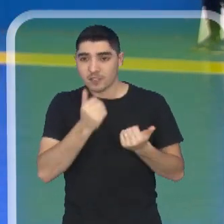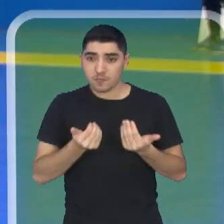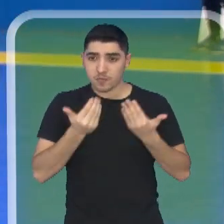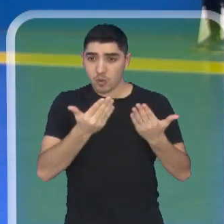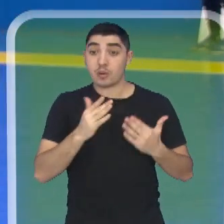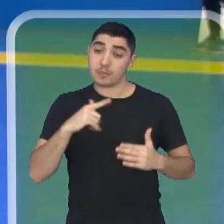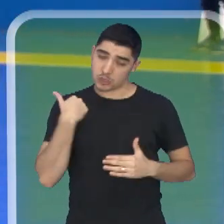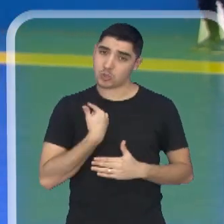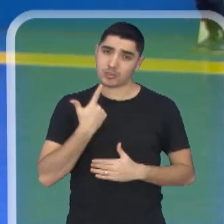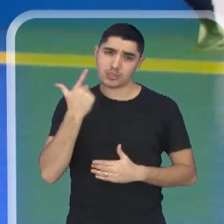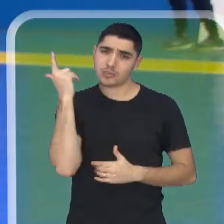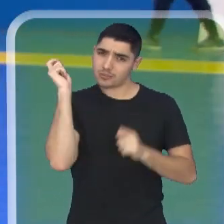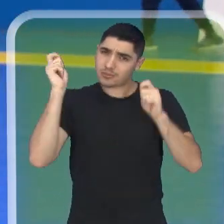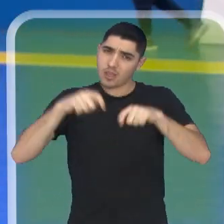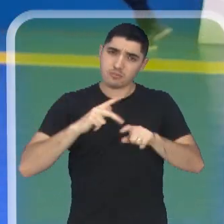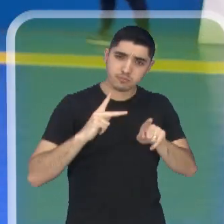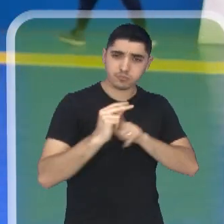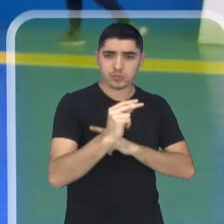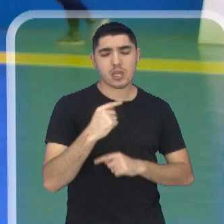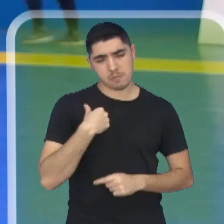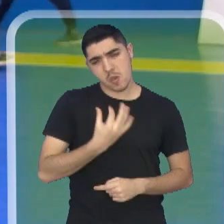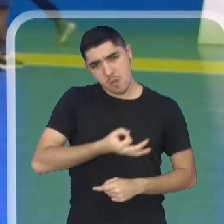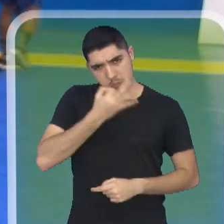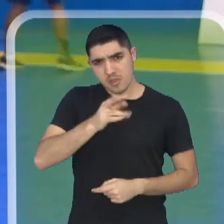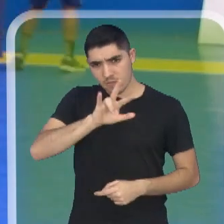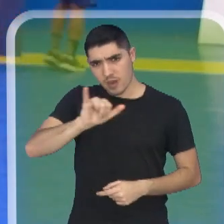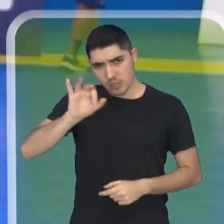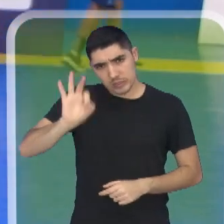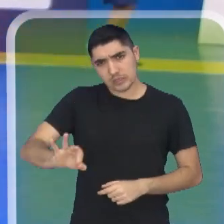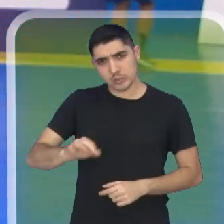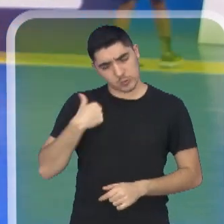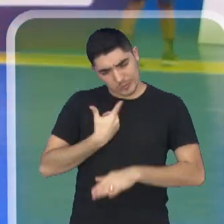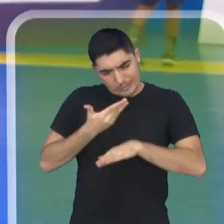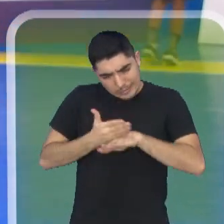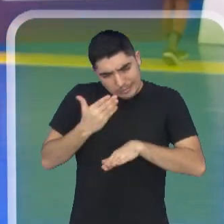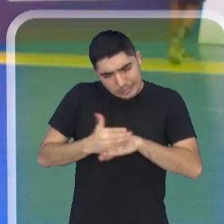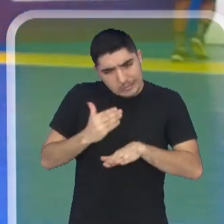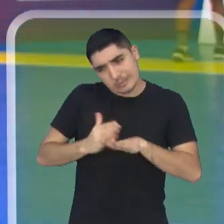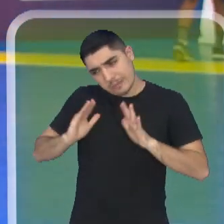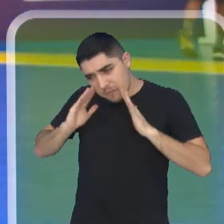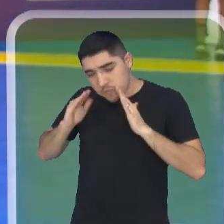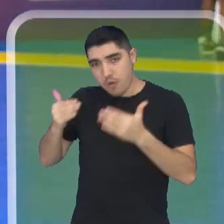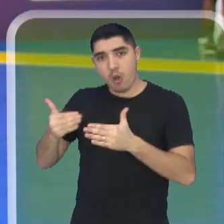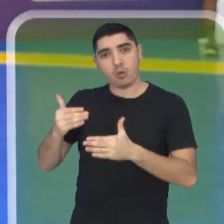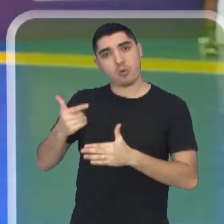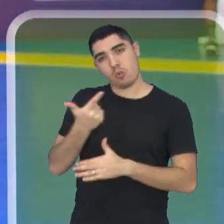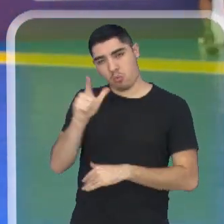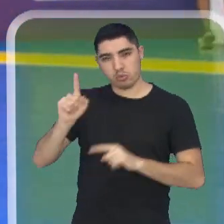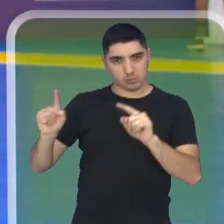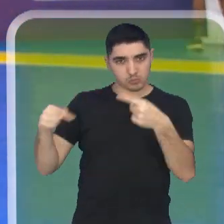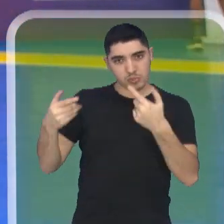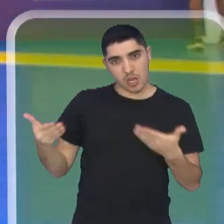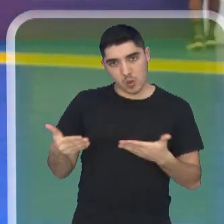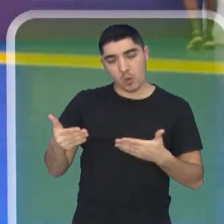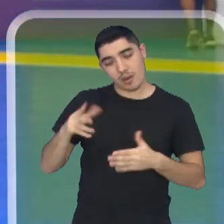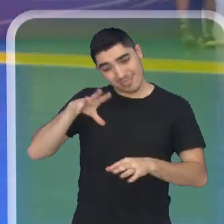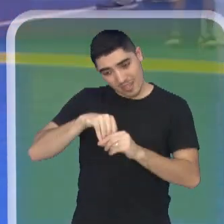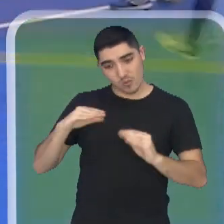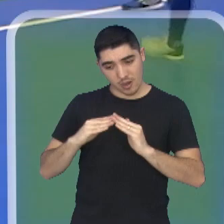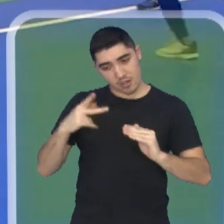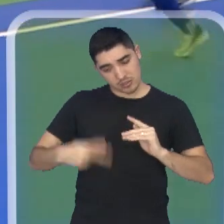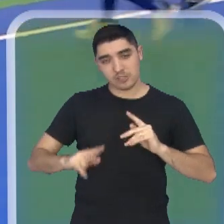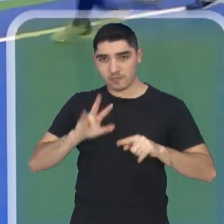condições de ganhar e acredito que a gente vai trabalhar com foco total nesse próximo jogo e poder pontuar aqui dentro de